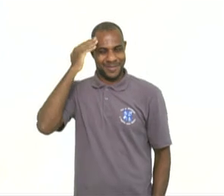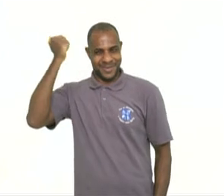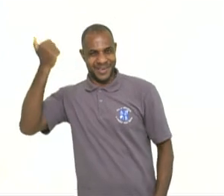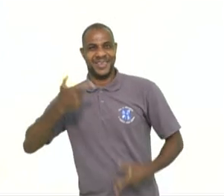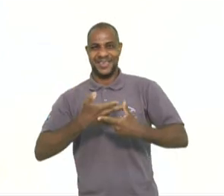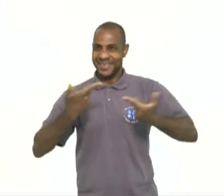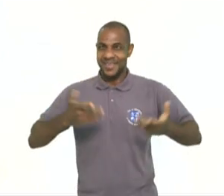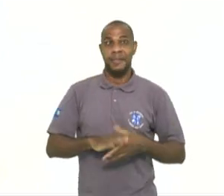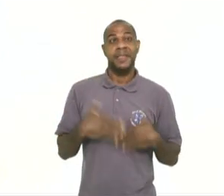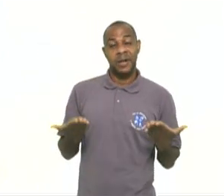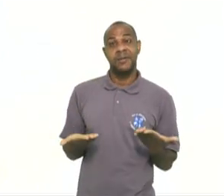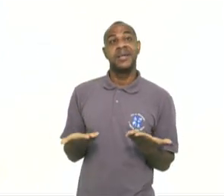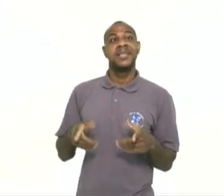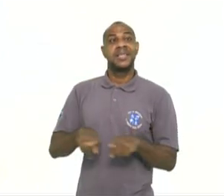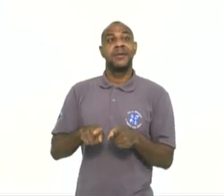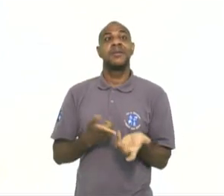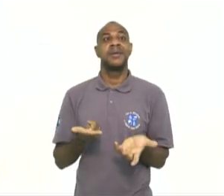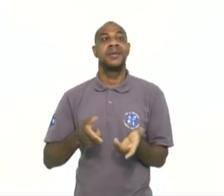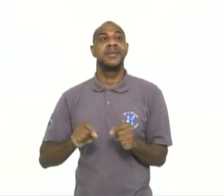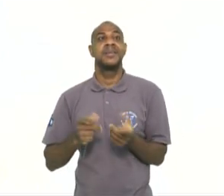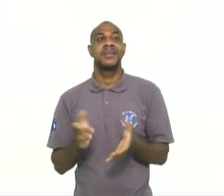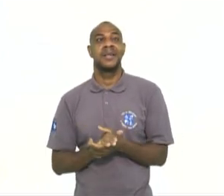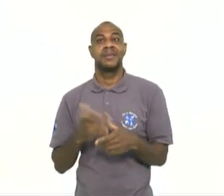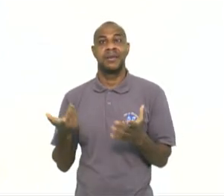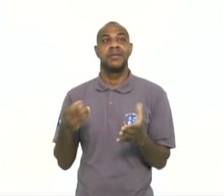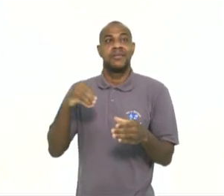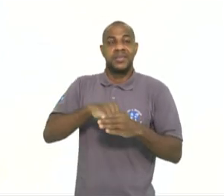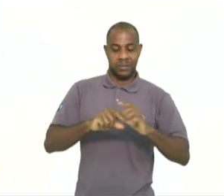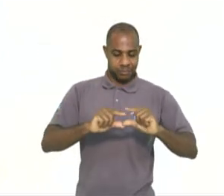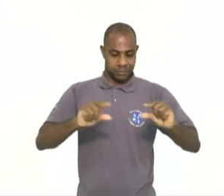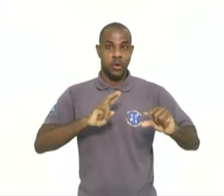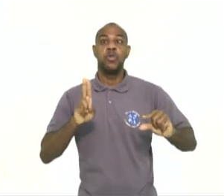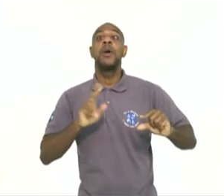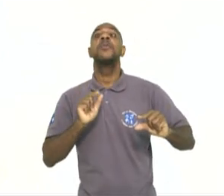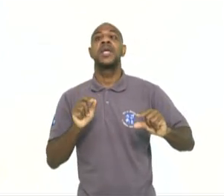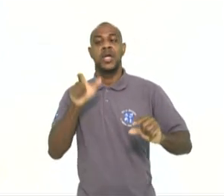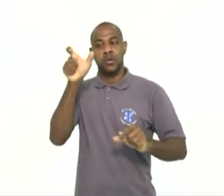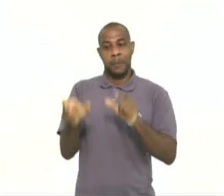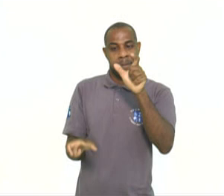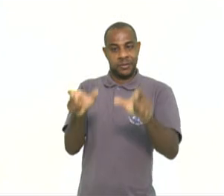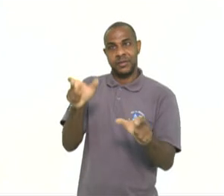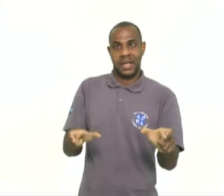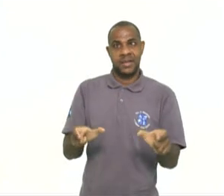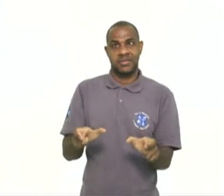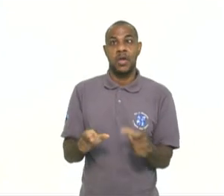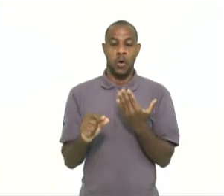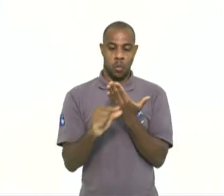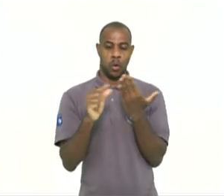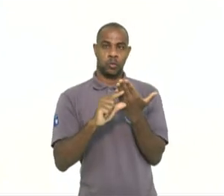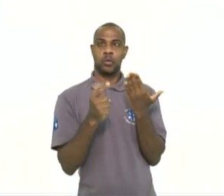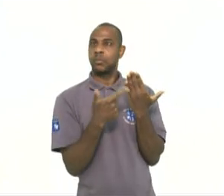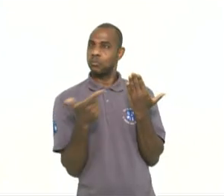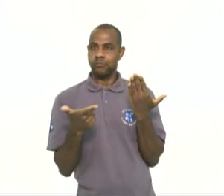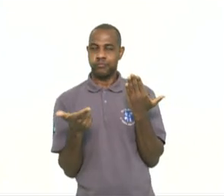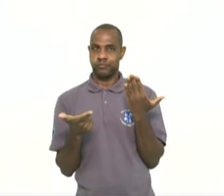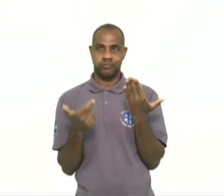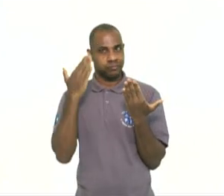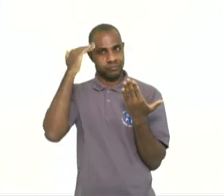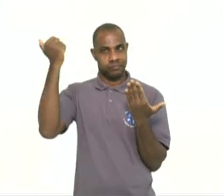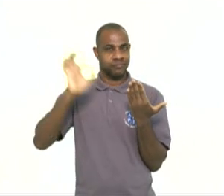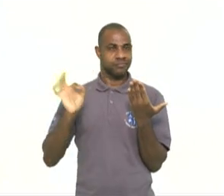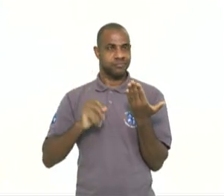exceções né então acaba que o título fica o nome do personagem não tentando está aqui do autor certo o que é